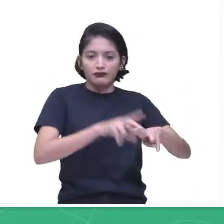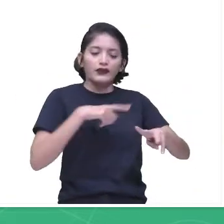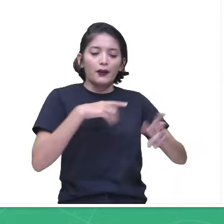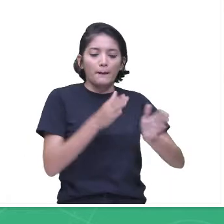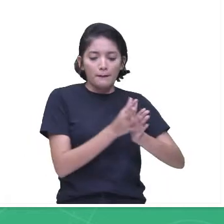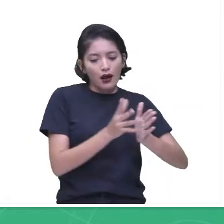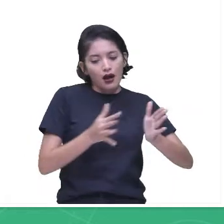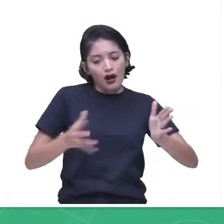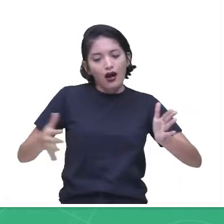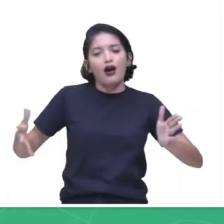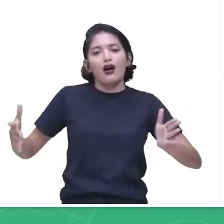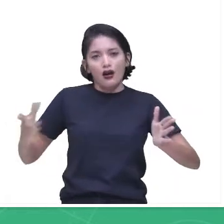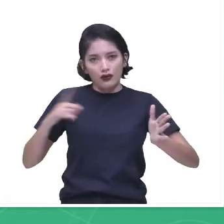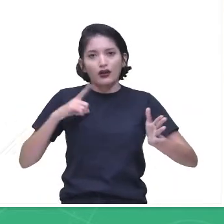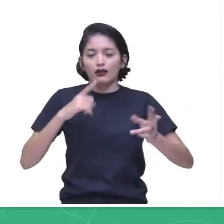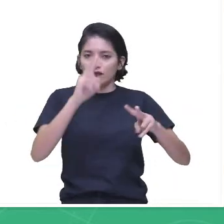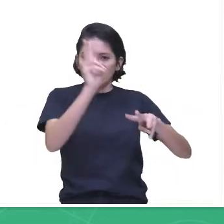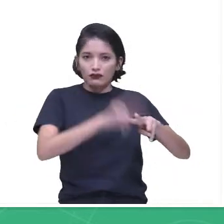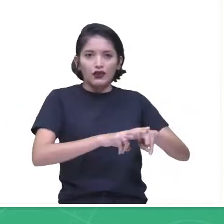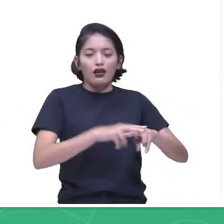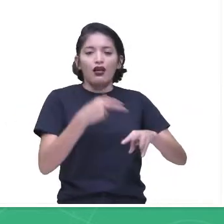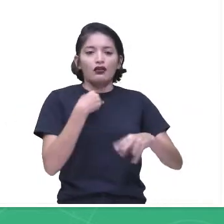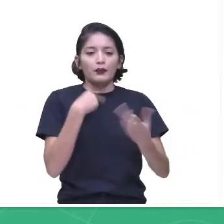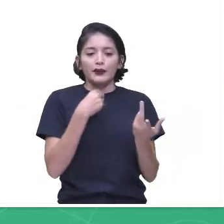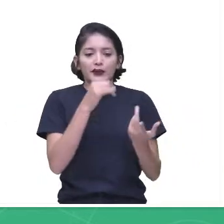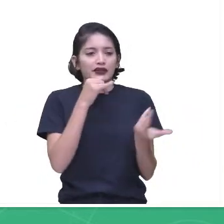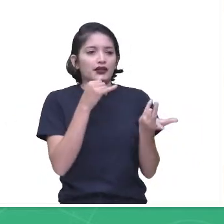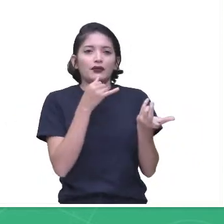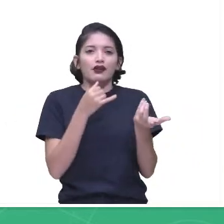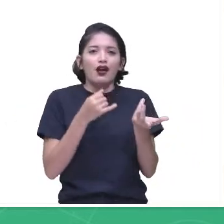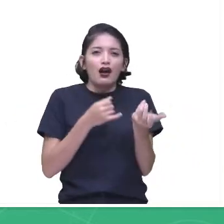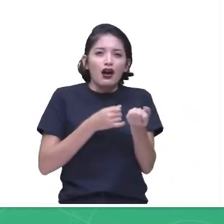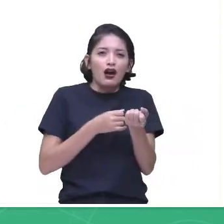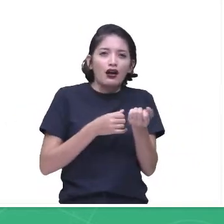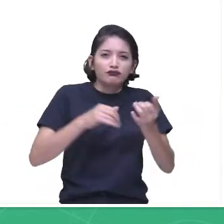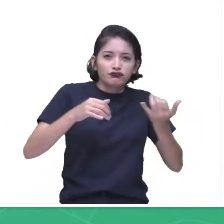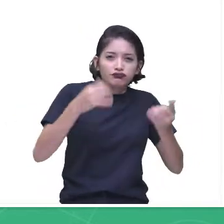né? Você não pode torturar, por exemplo, a pessoa para ela